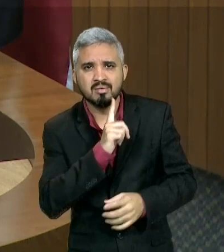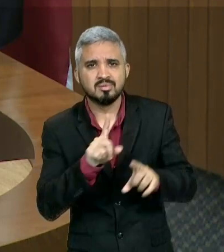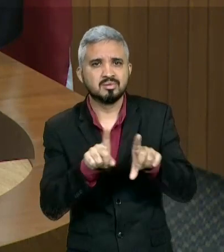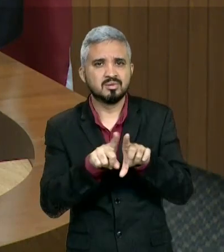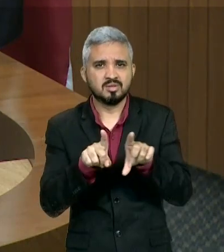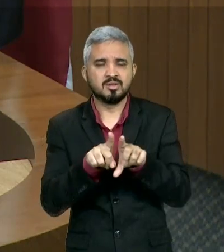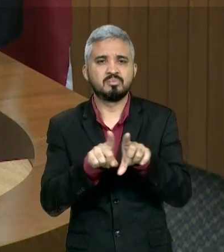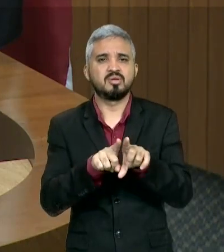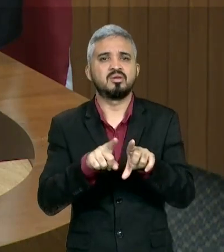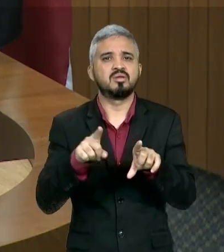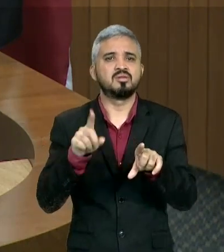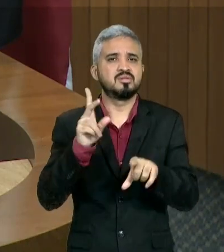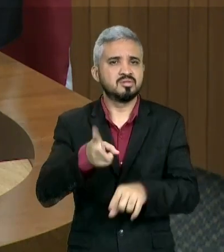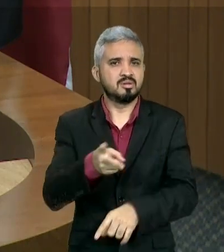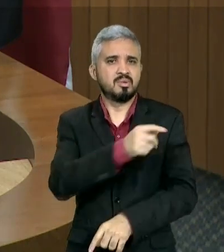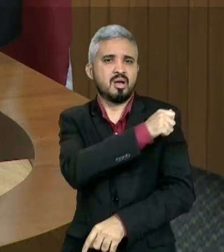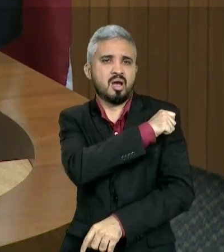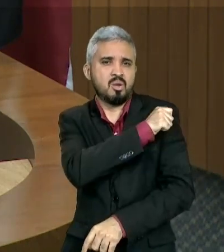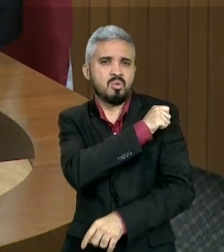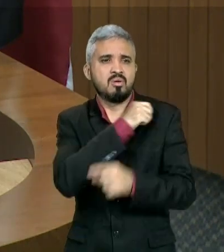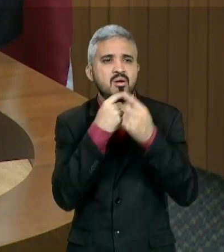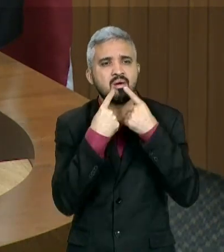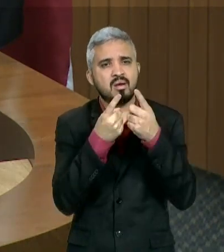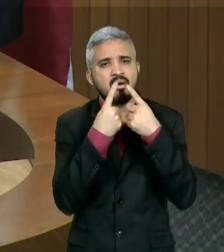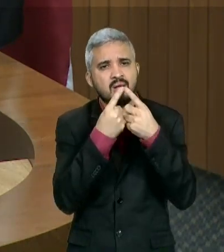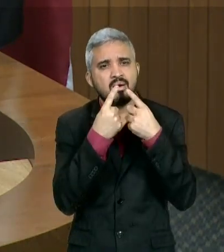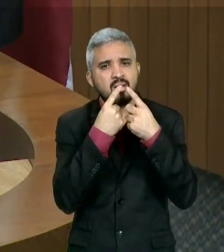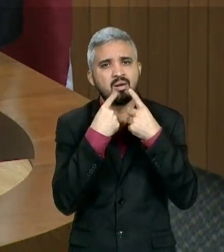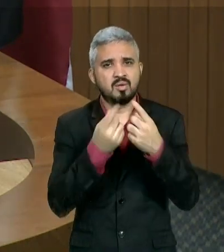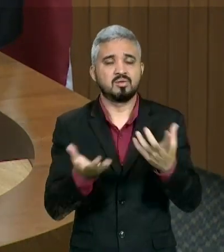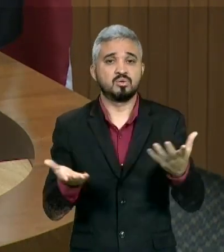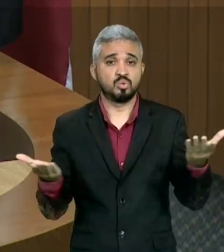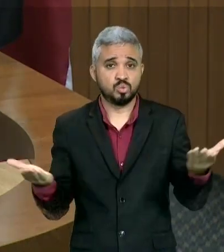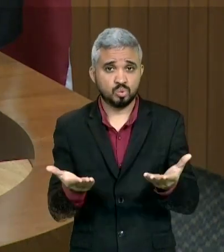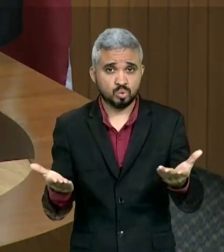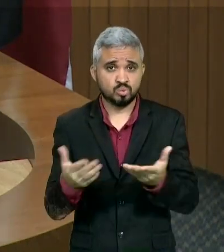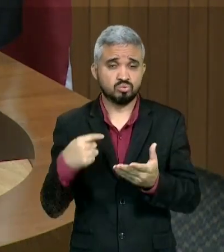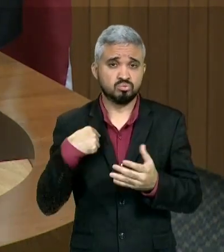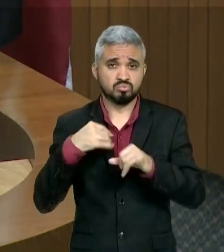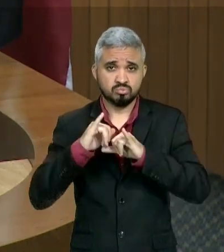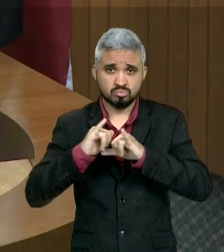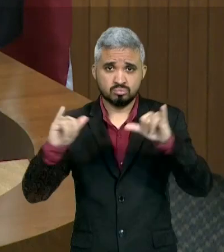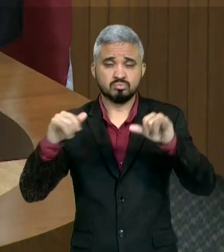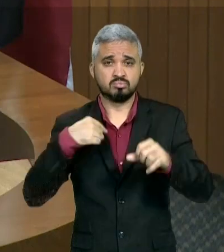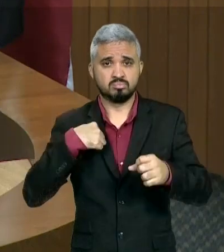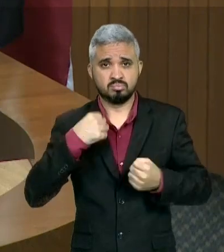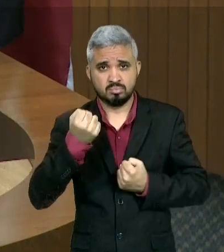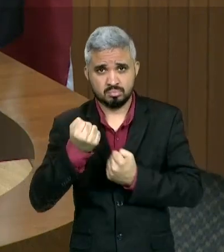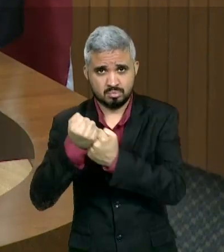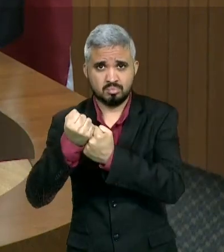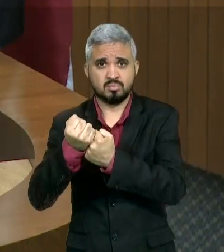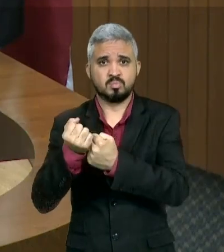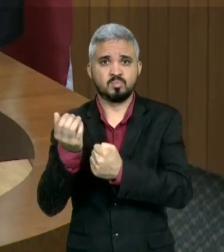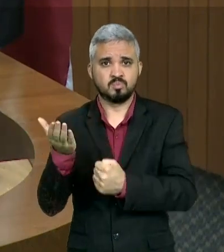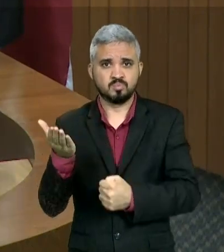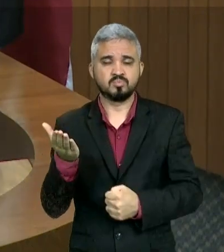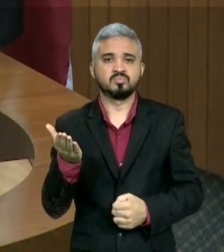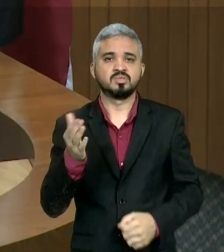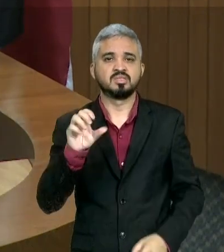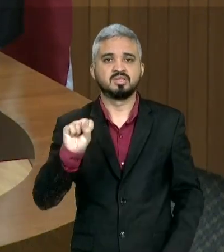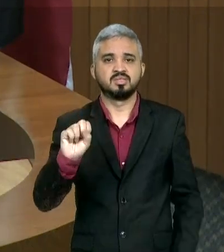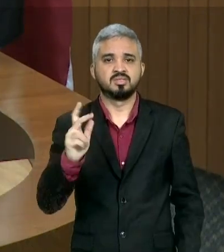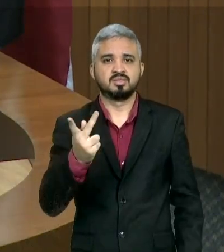grande. Então, eu subi à tribuna hoje para destacar e registrar o apoio do Schneider e a junção